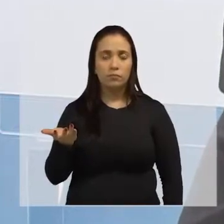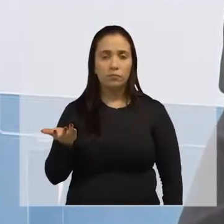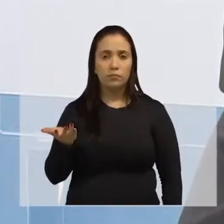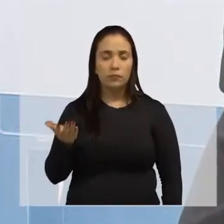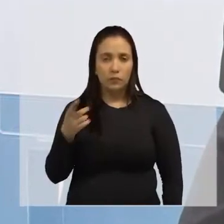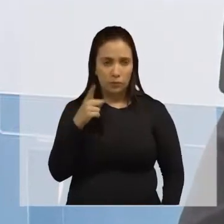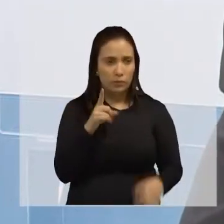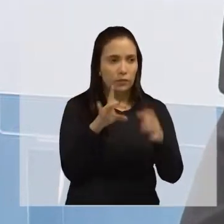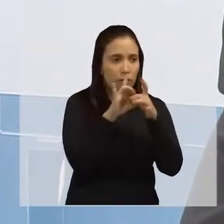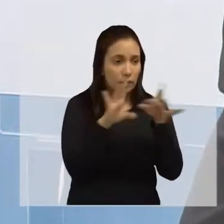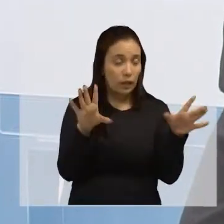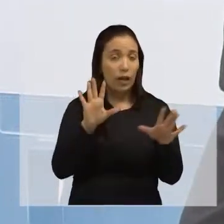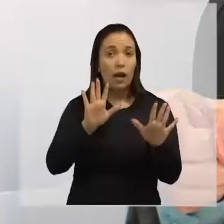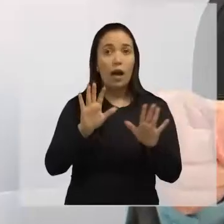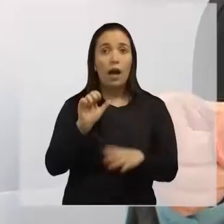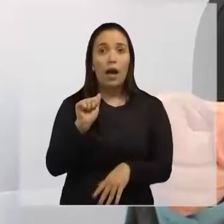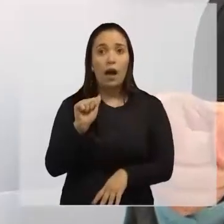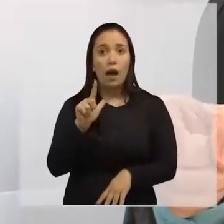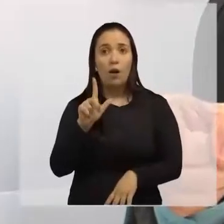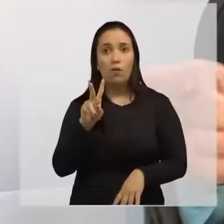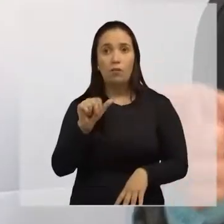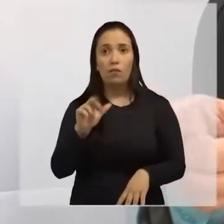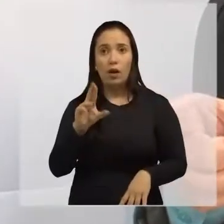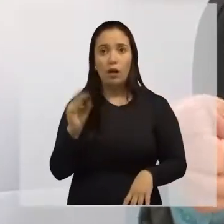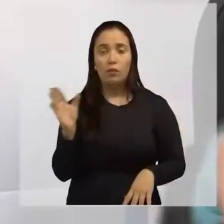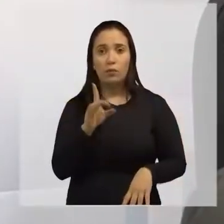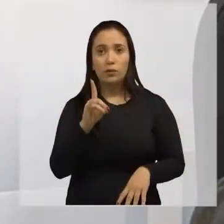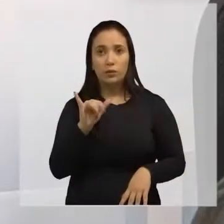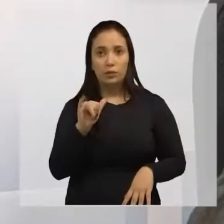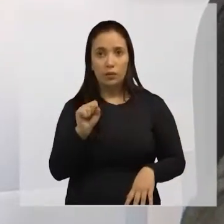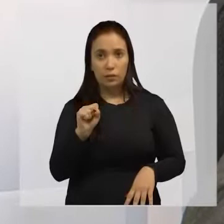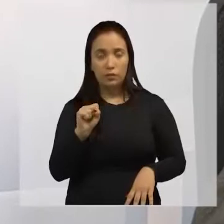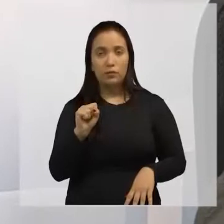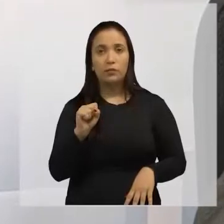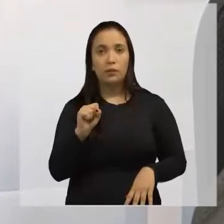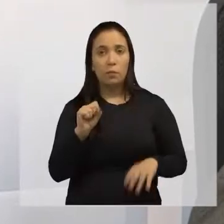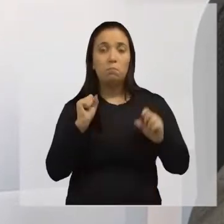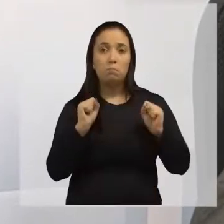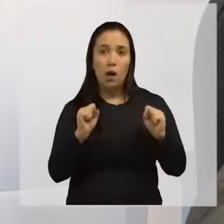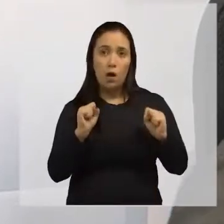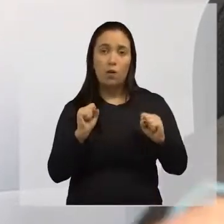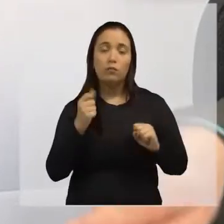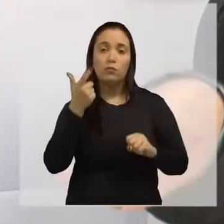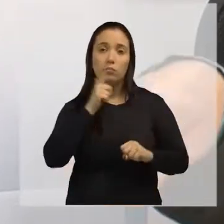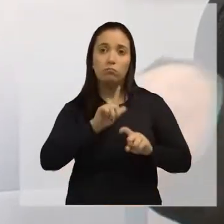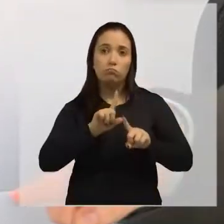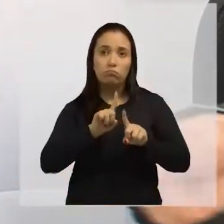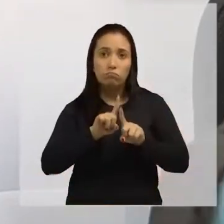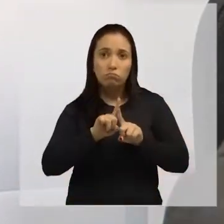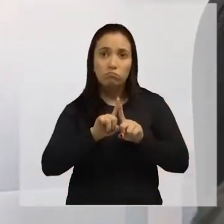permitir. O Álvaro Dias é capaz de crescer durante o processo eleitoral